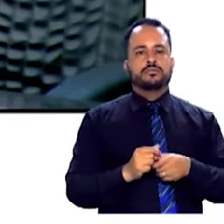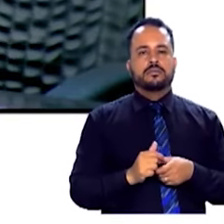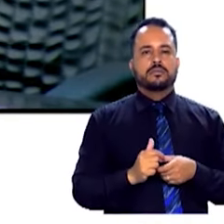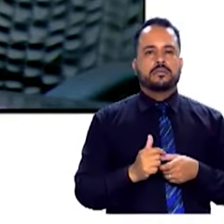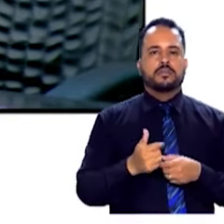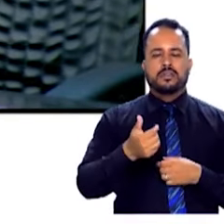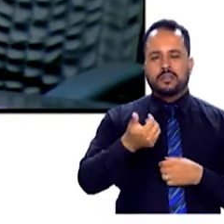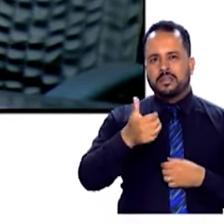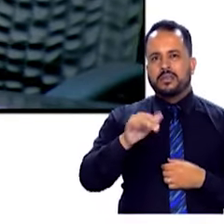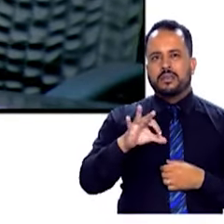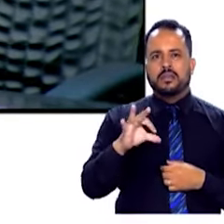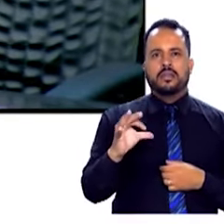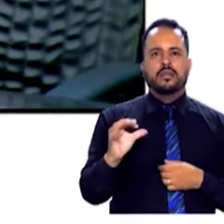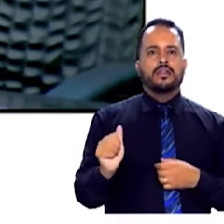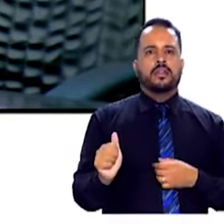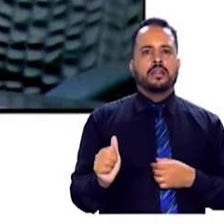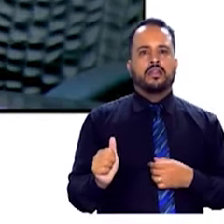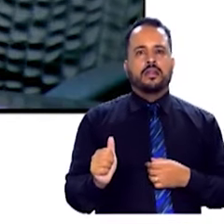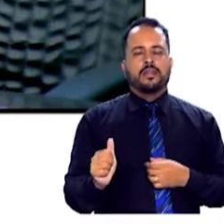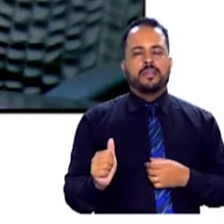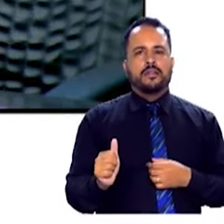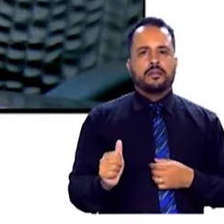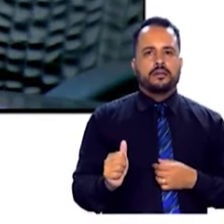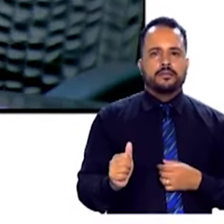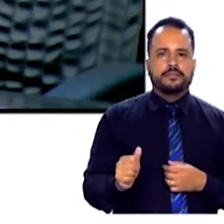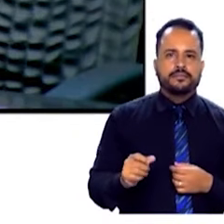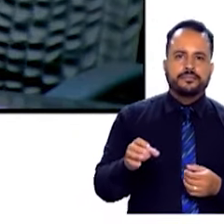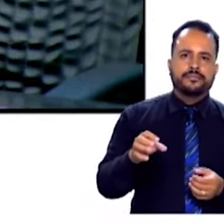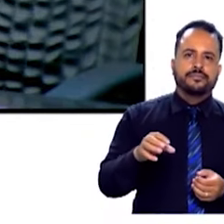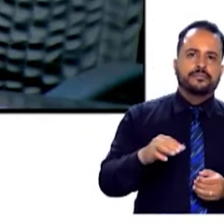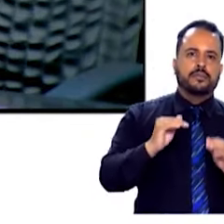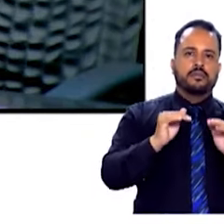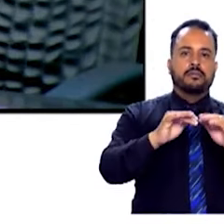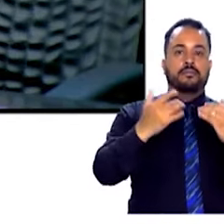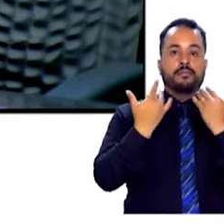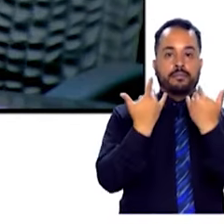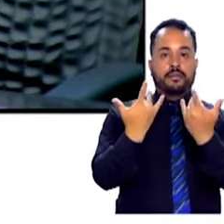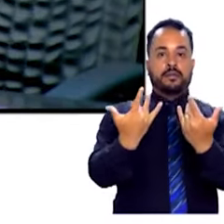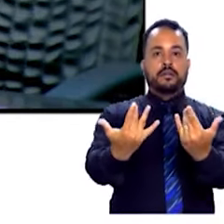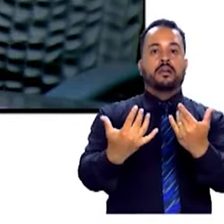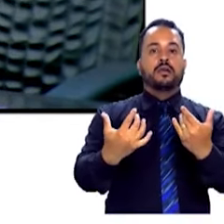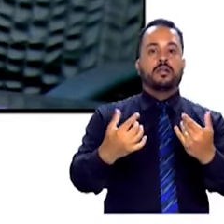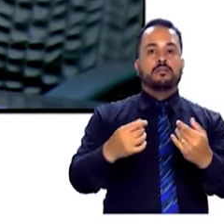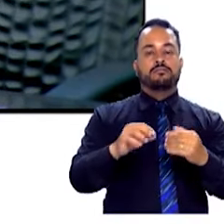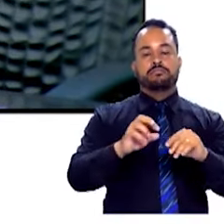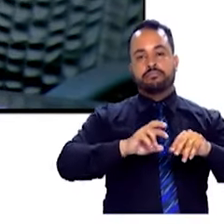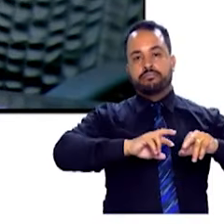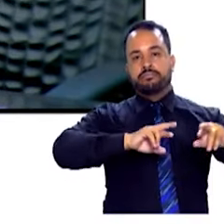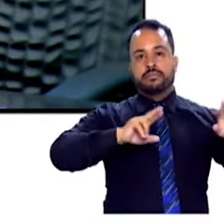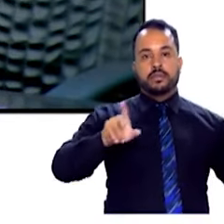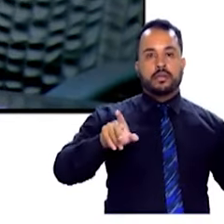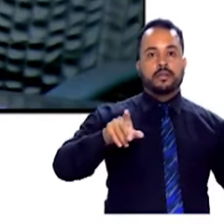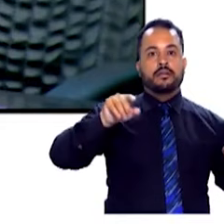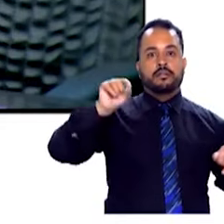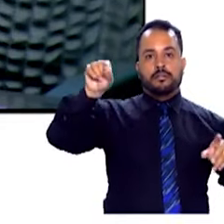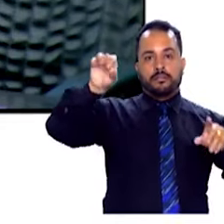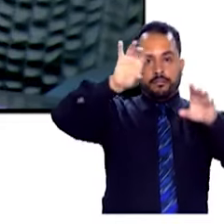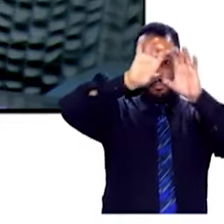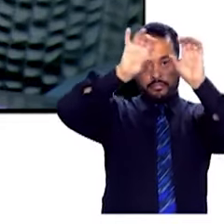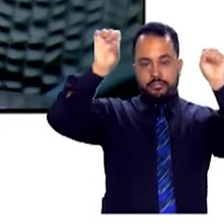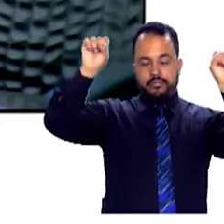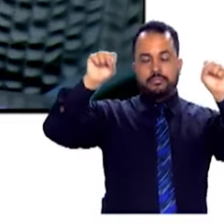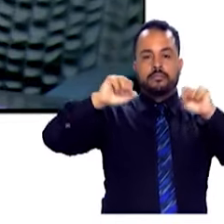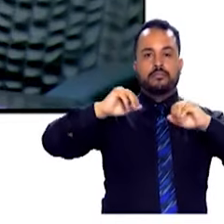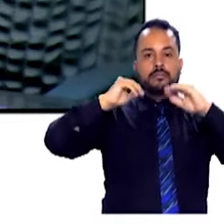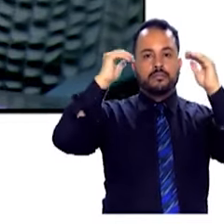isso realmente destravou o plenário do supremo que era um gargalo pro processamento eh de todas as